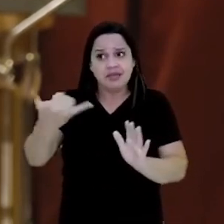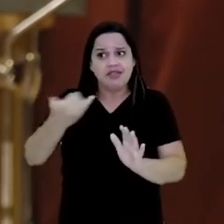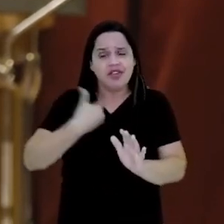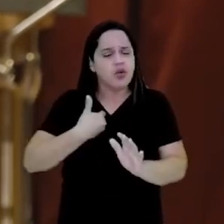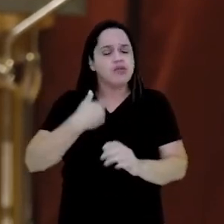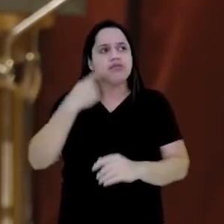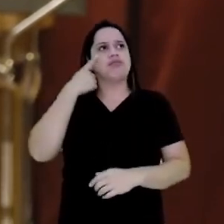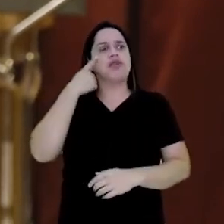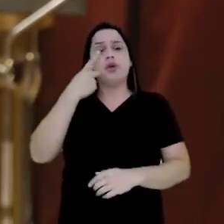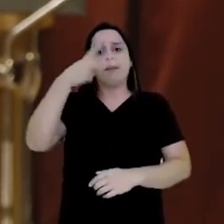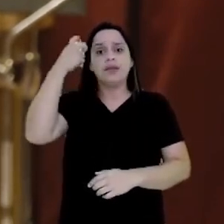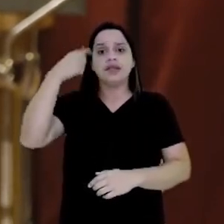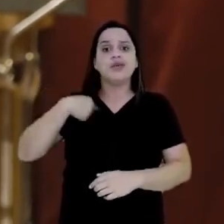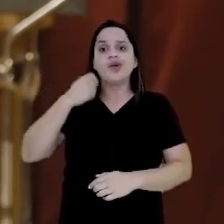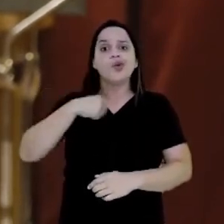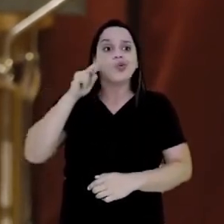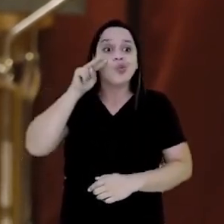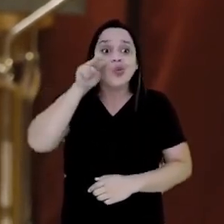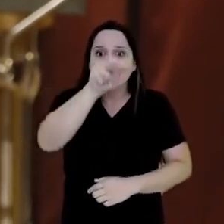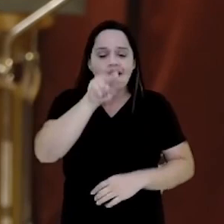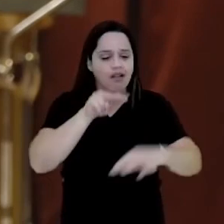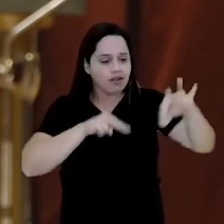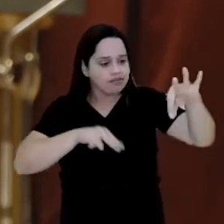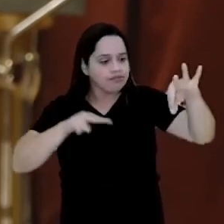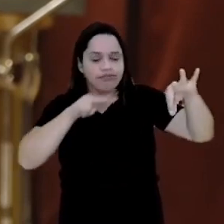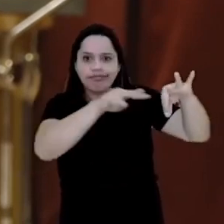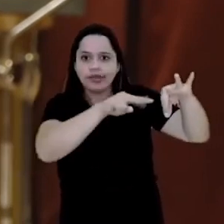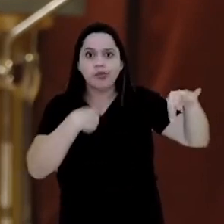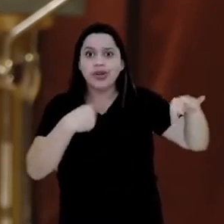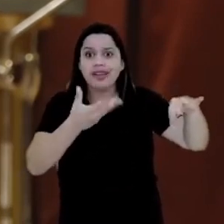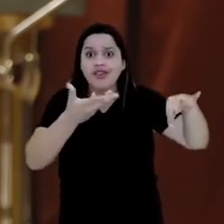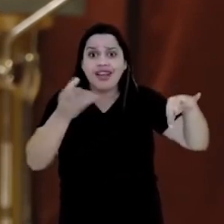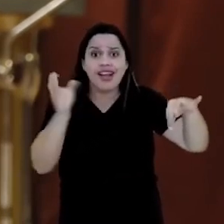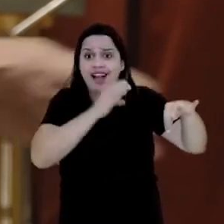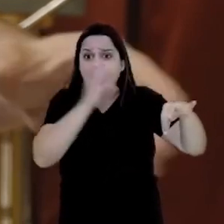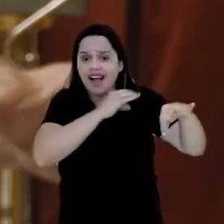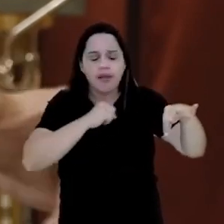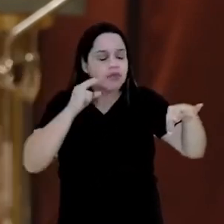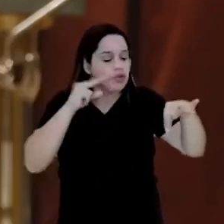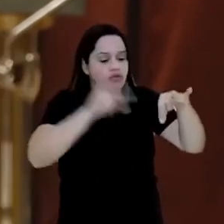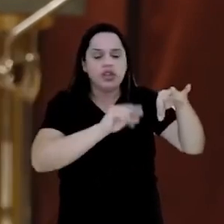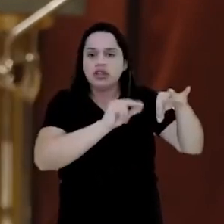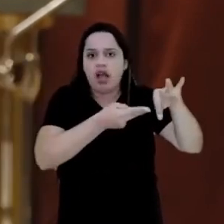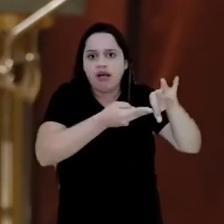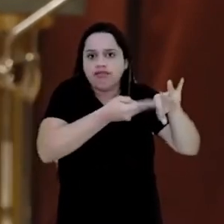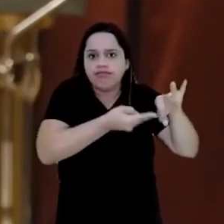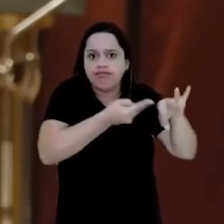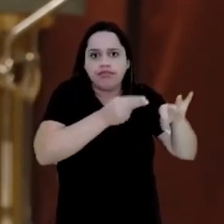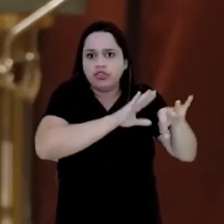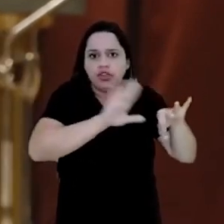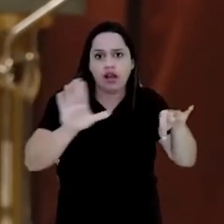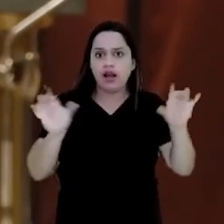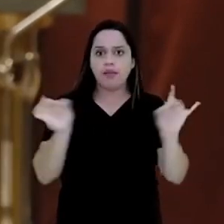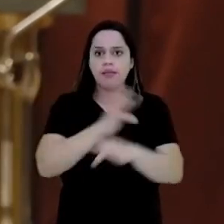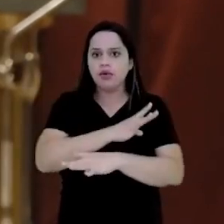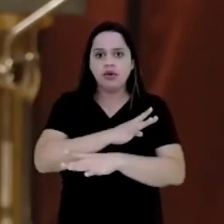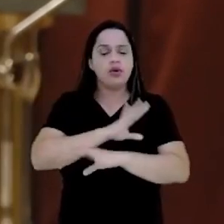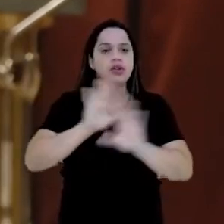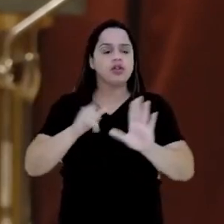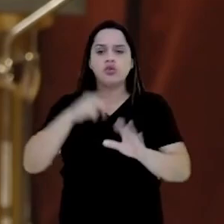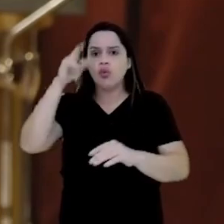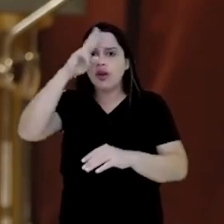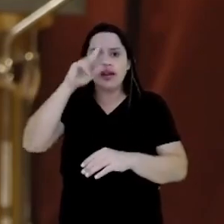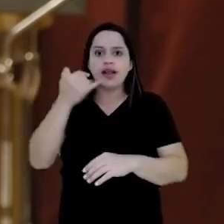eu não olhava entendeu que ela 30 segundos que eu examinei ela casa me perguntar como é que é não lembro não não lembro